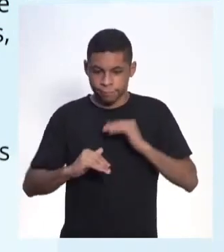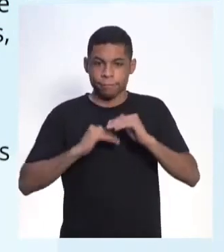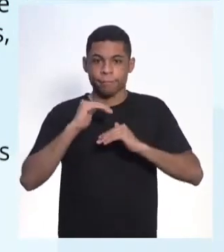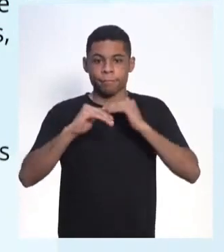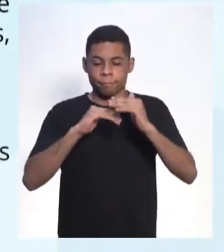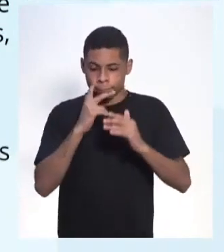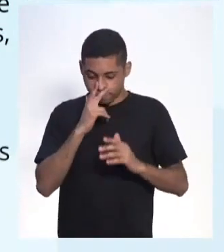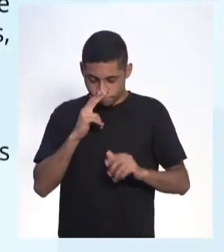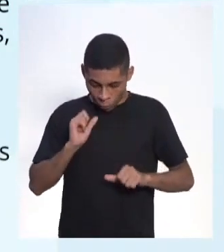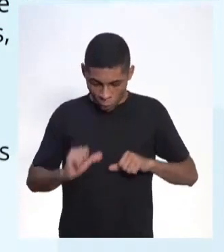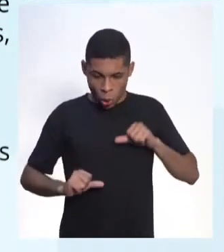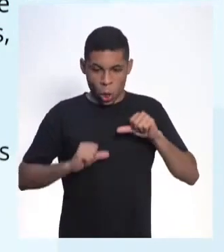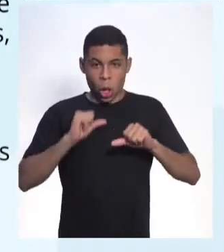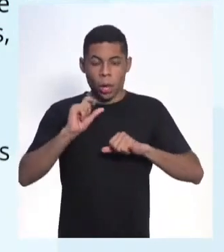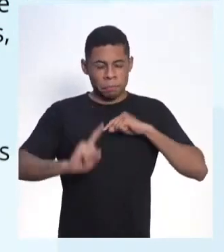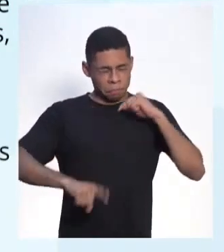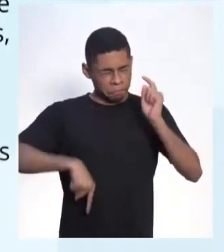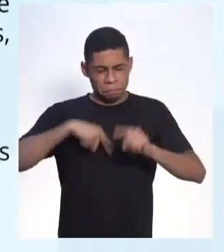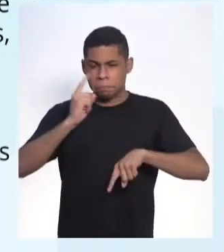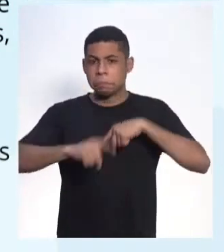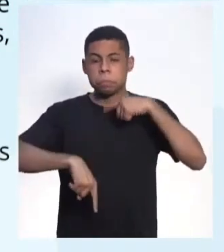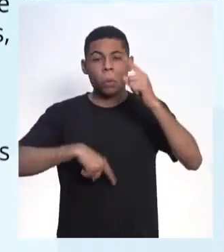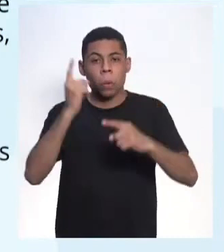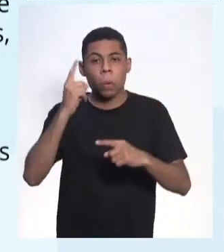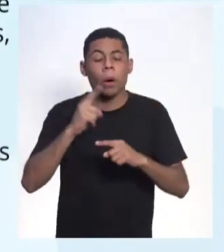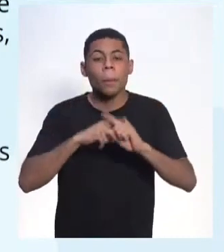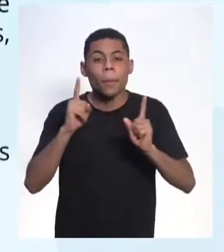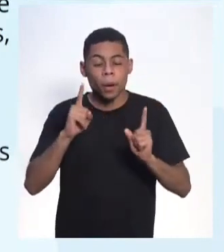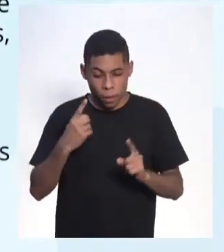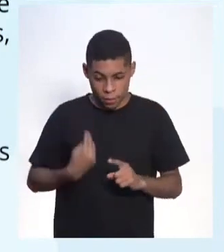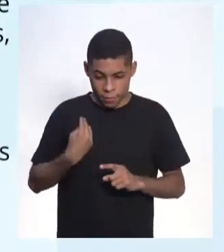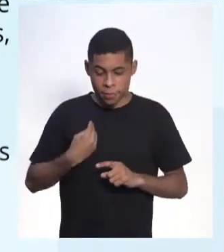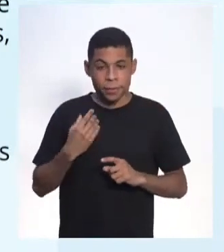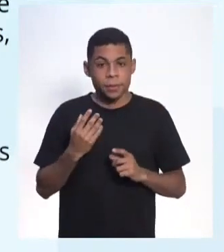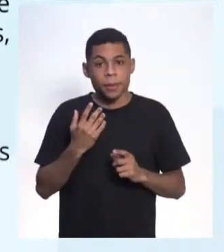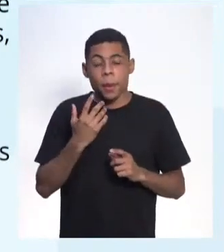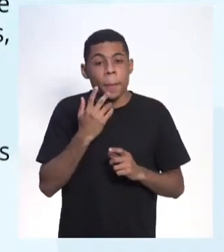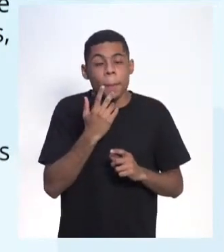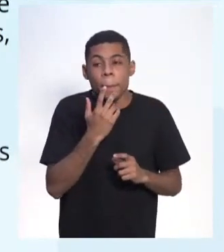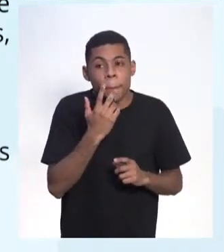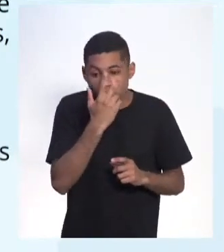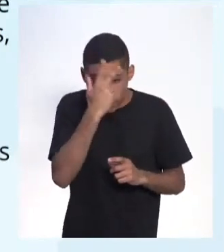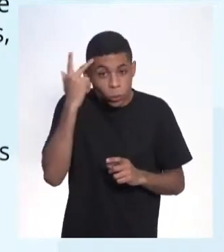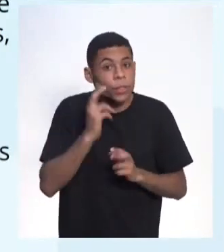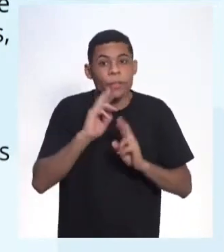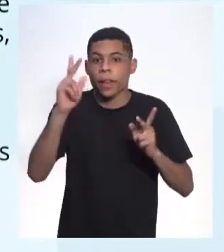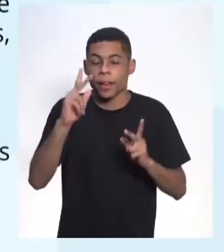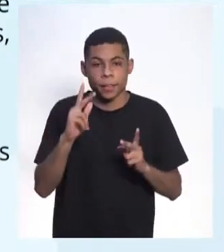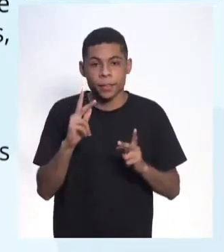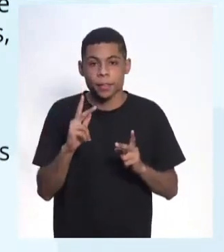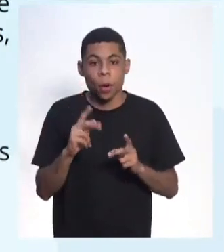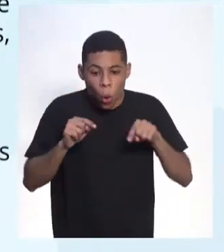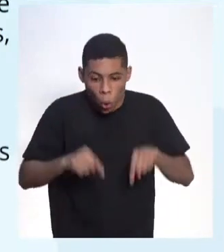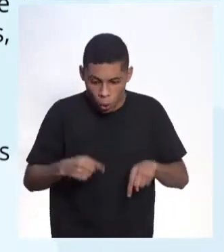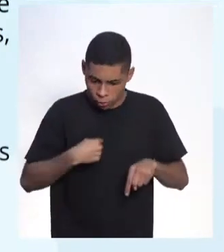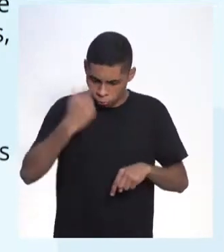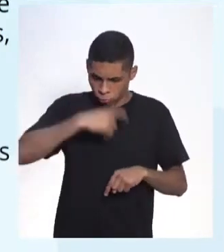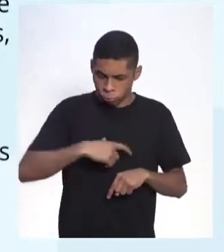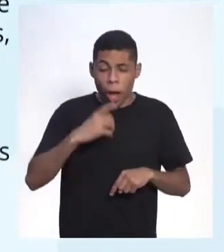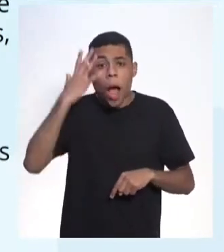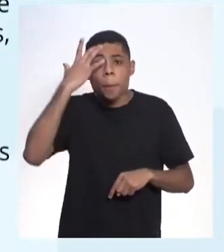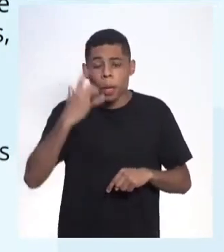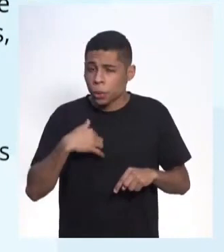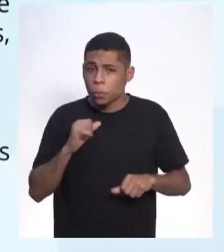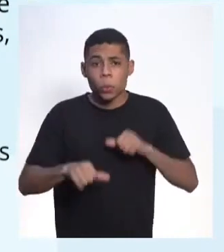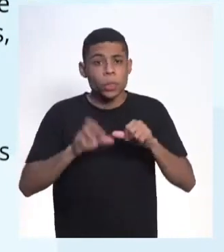nos desenvolvemos, e a cada momento nos tornamos um novo eu. E algumas vezes, essa construção